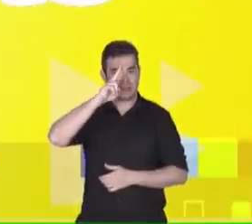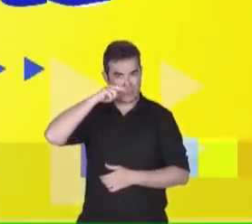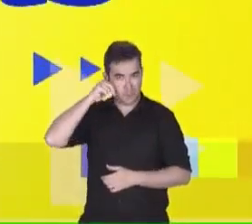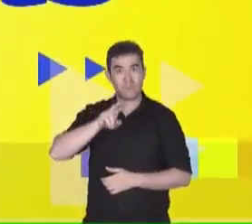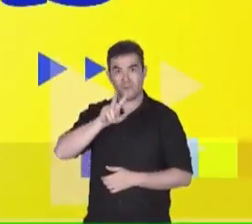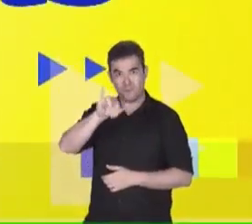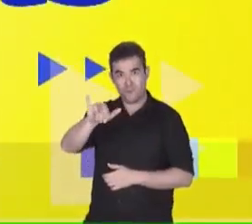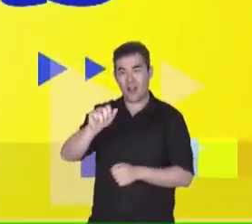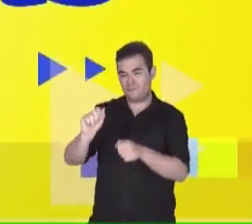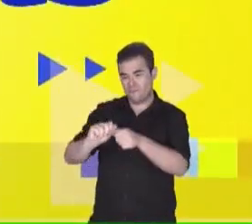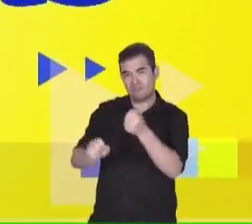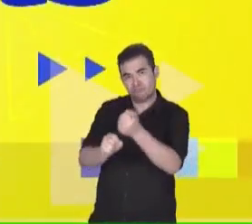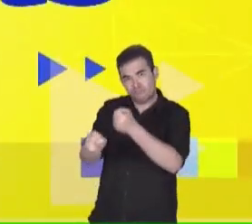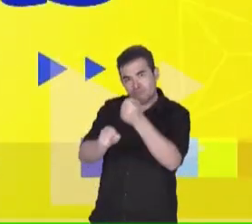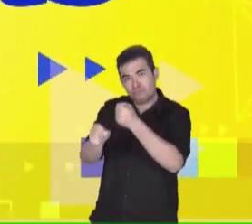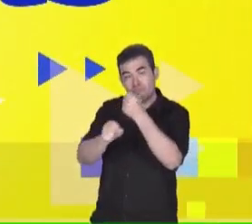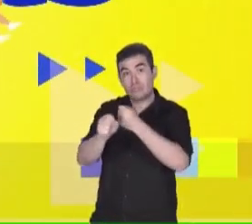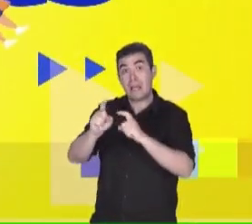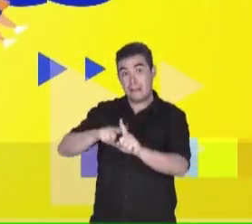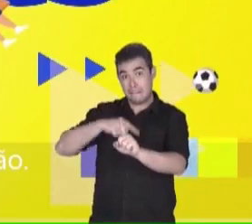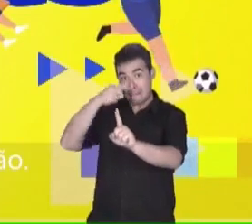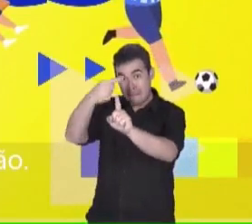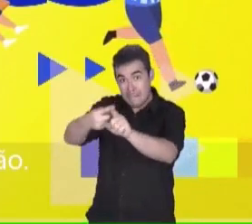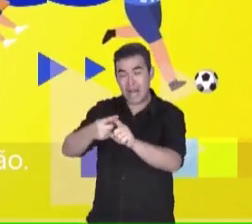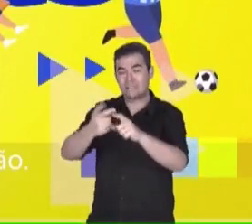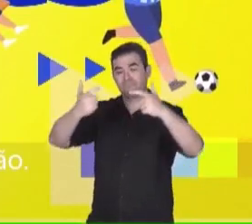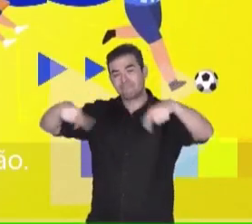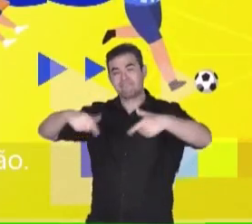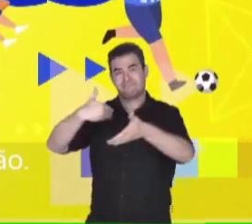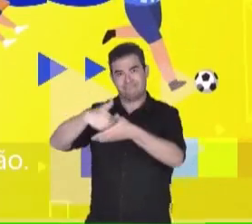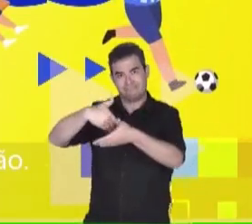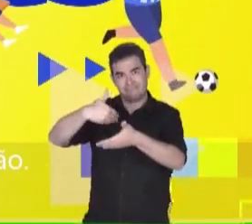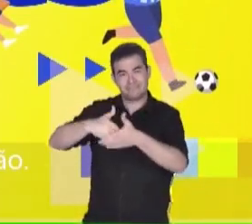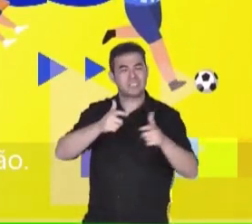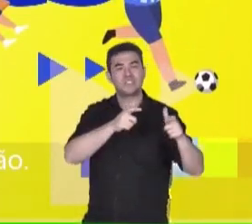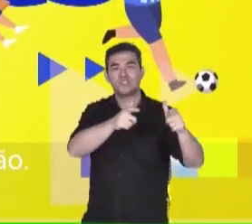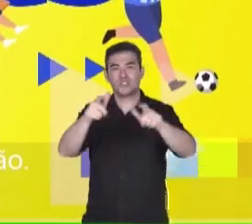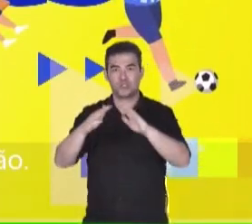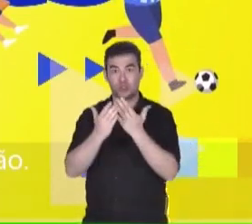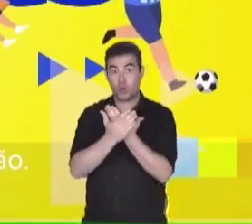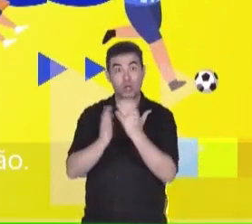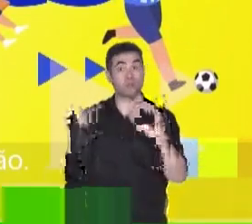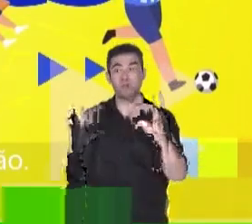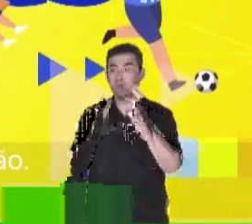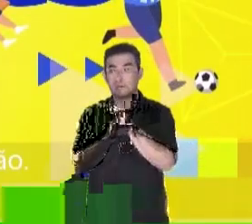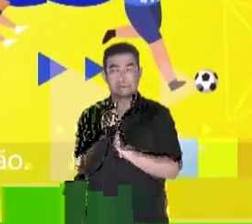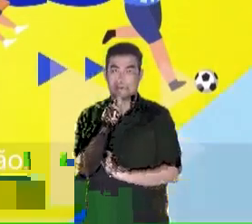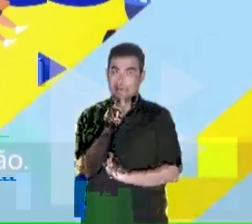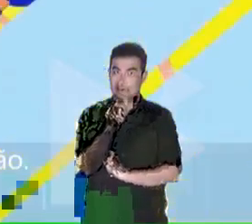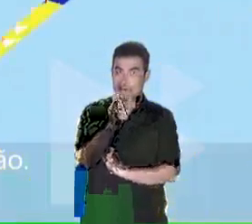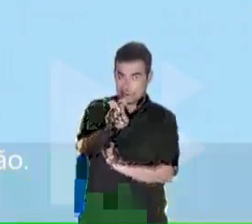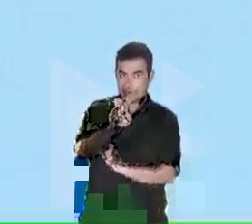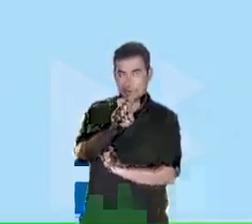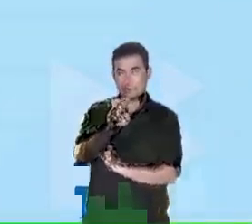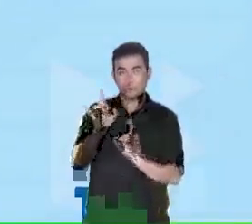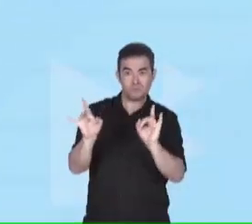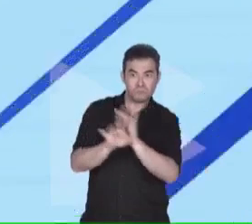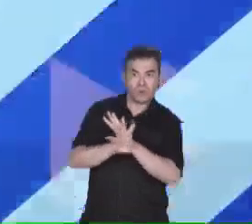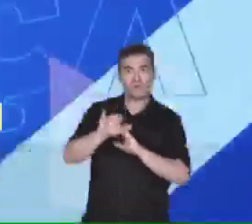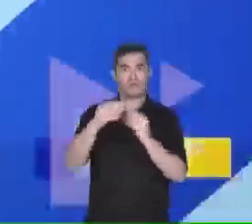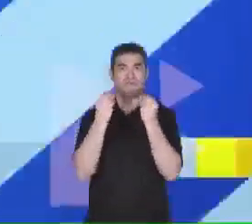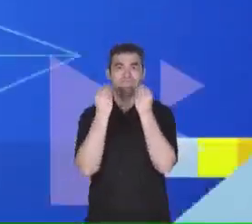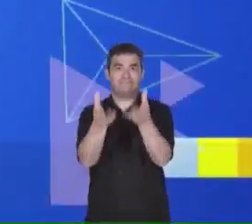vai construir mais 10 areninhas em escolas do município, totalizando 15 equipamentos que serão entregues para a